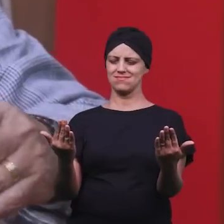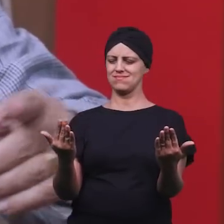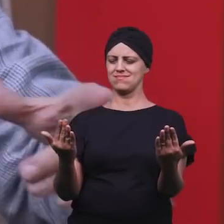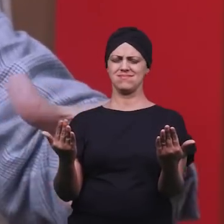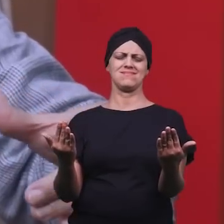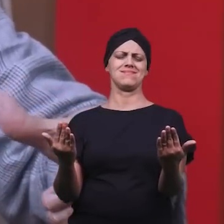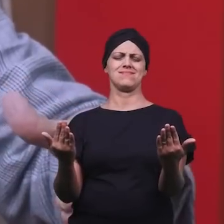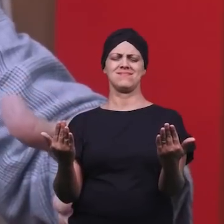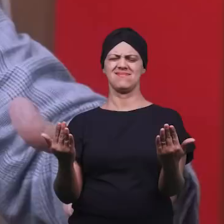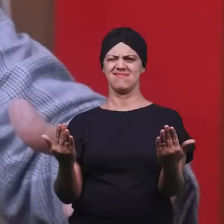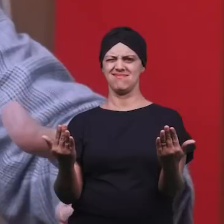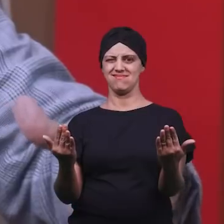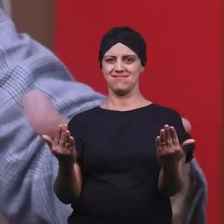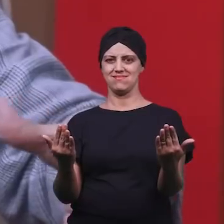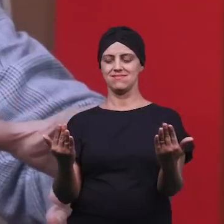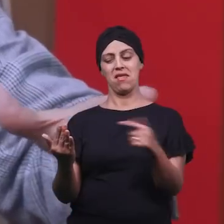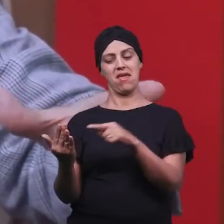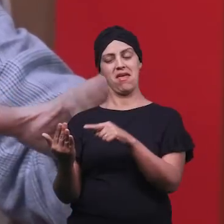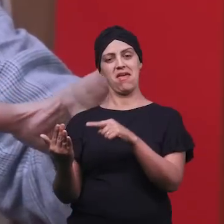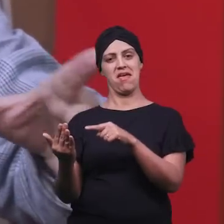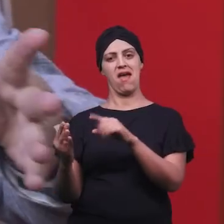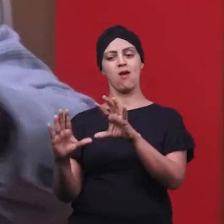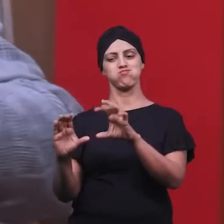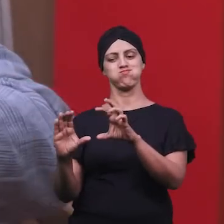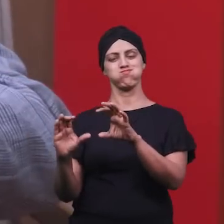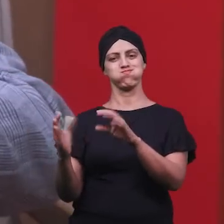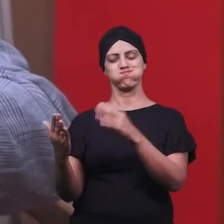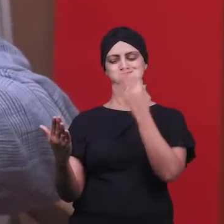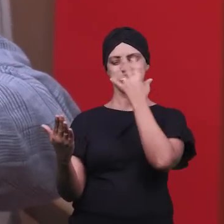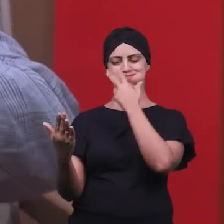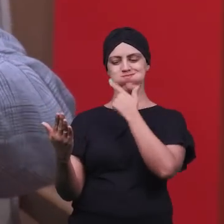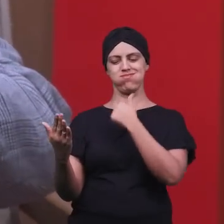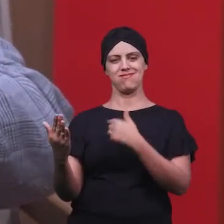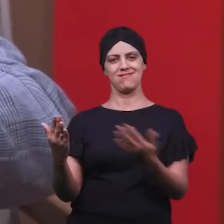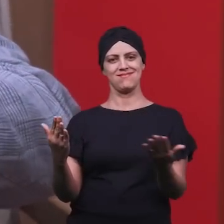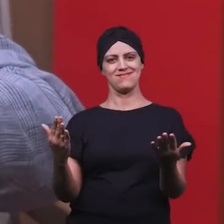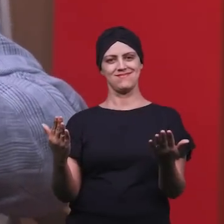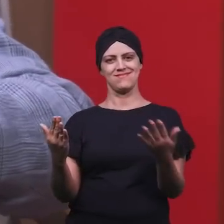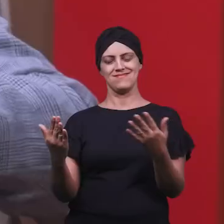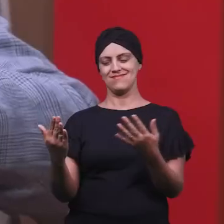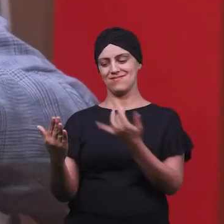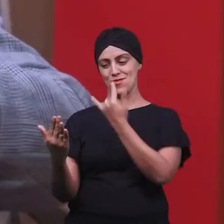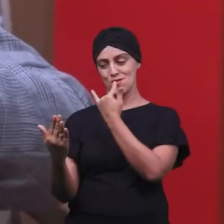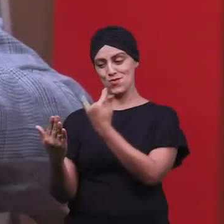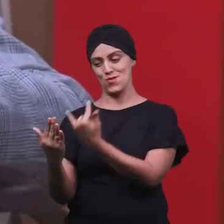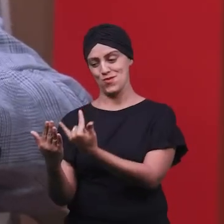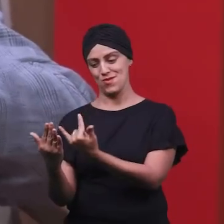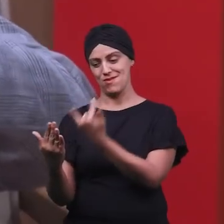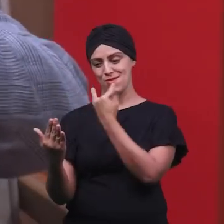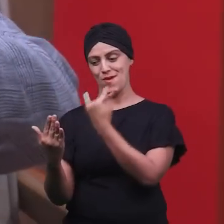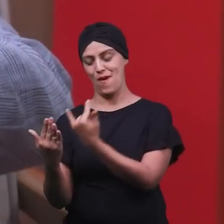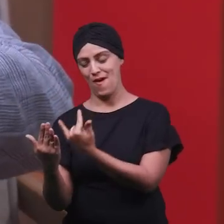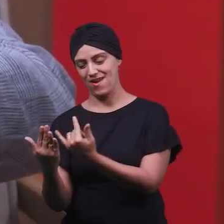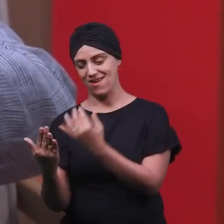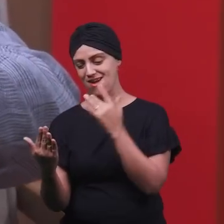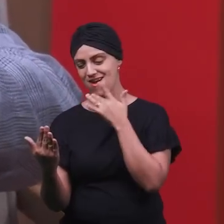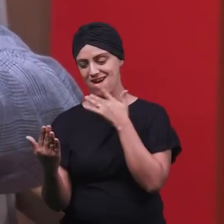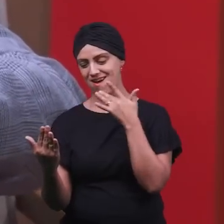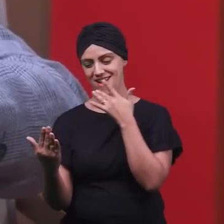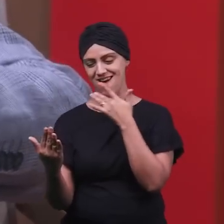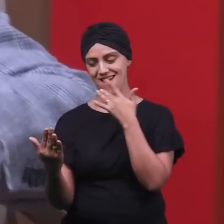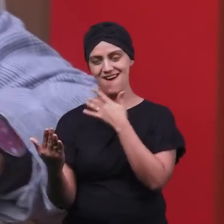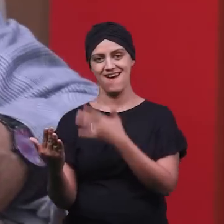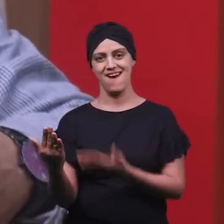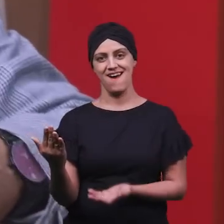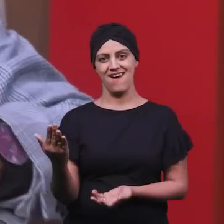a aparência, não, né, o outro pão com fermento, ele atrai mais